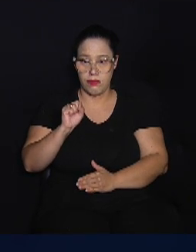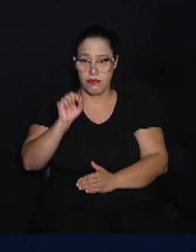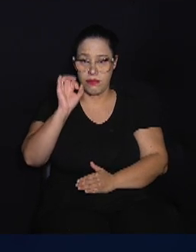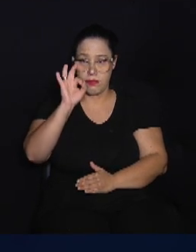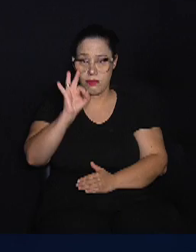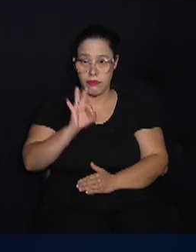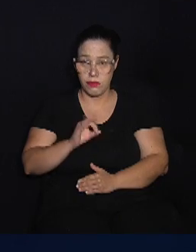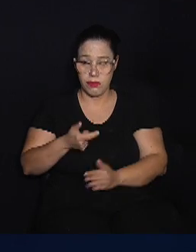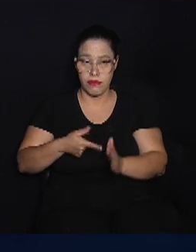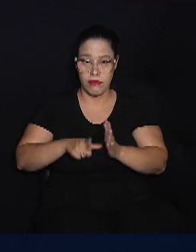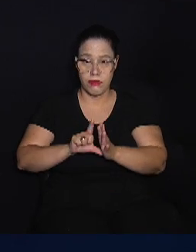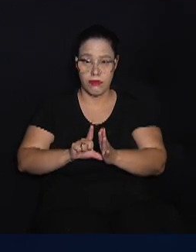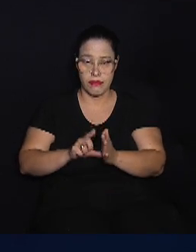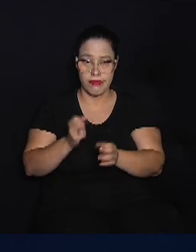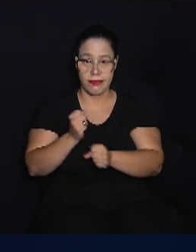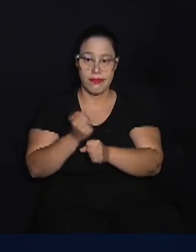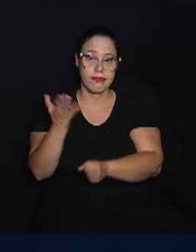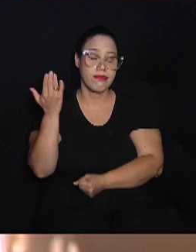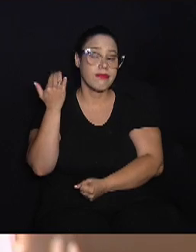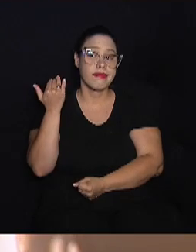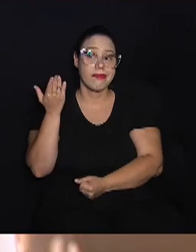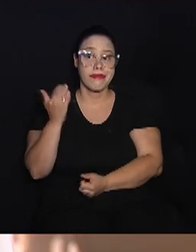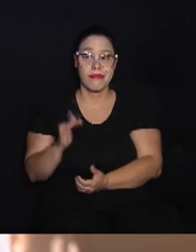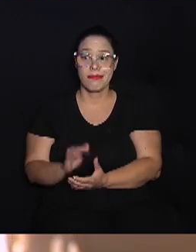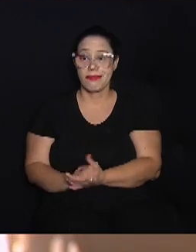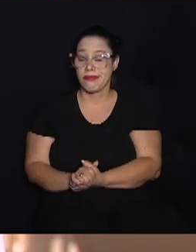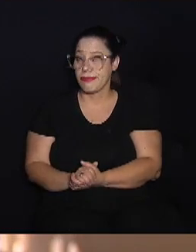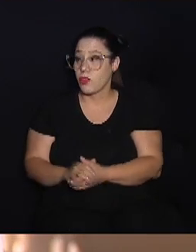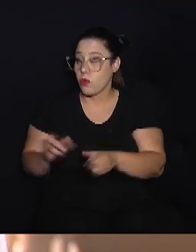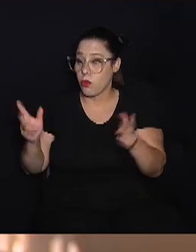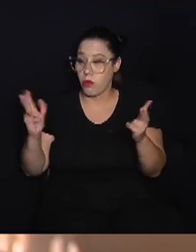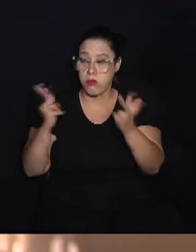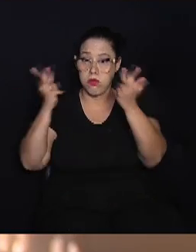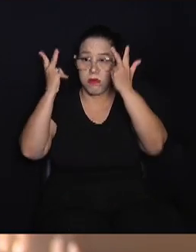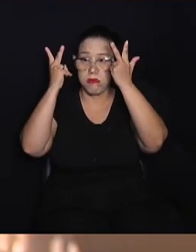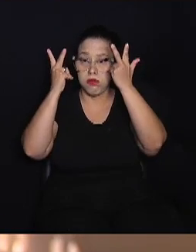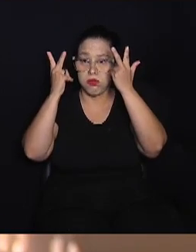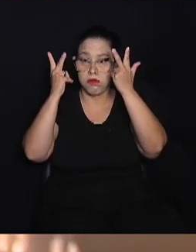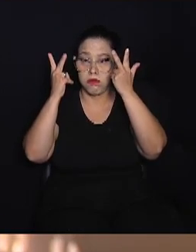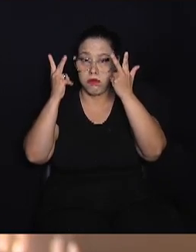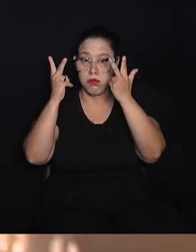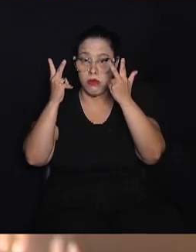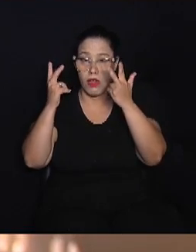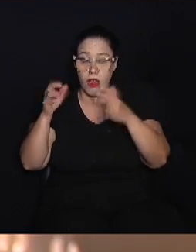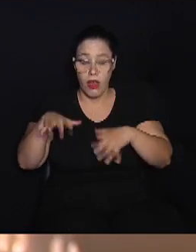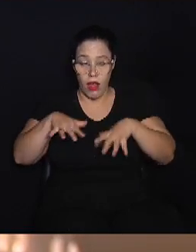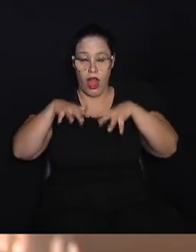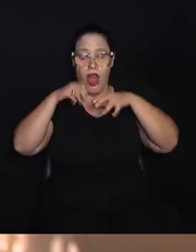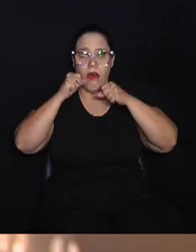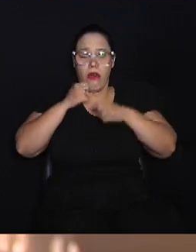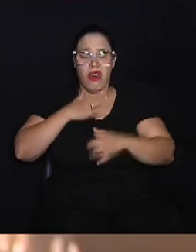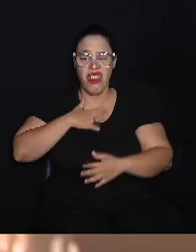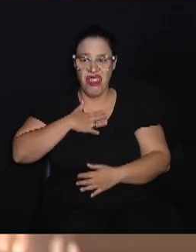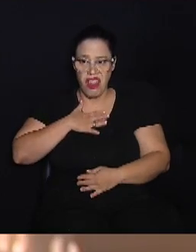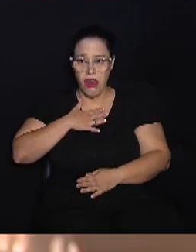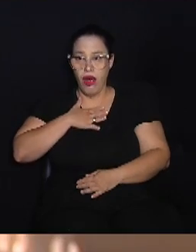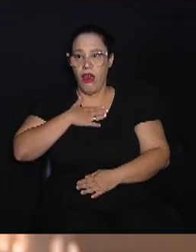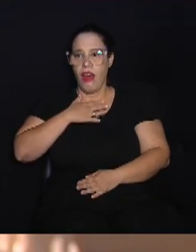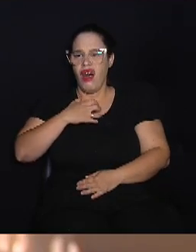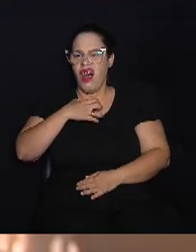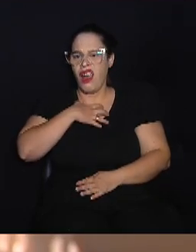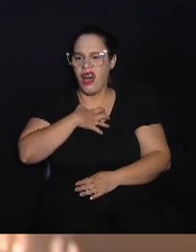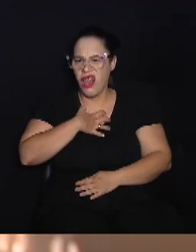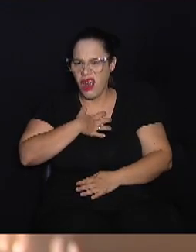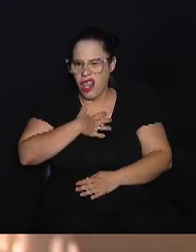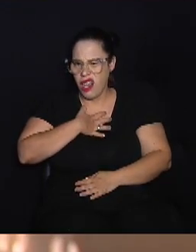em relação ao mesmo período do ano passado. Então, os alertas estão relacionados a quadros de falta de ar, né? Então, sentiu falta de ar,